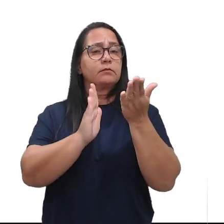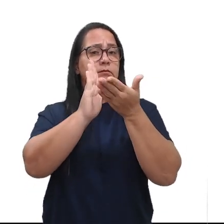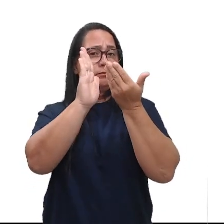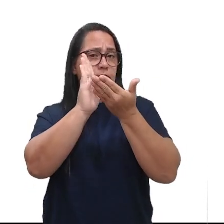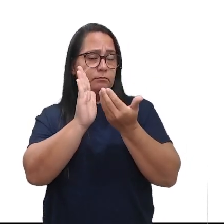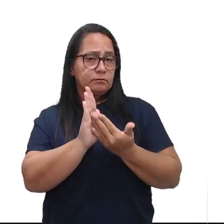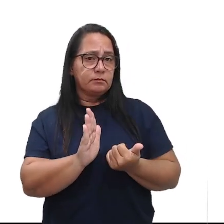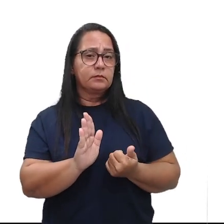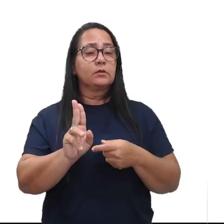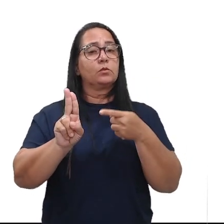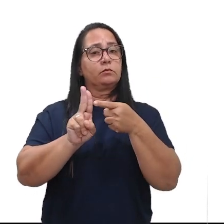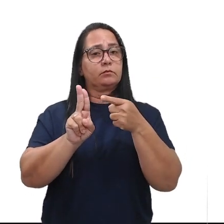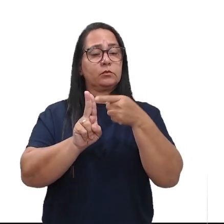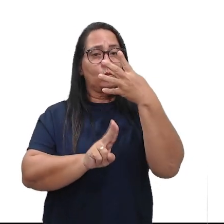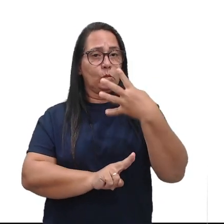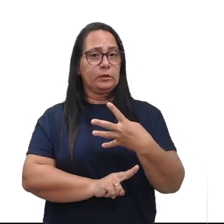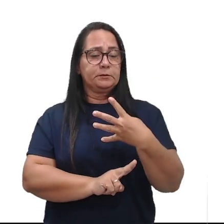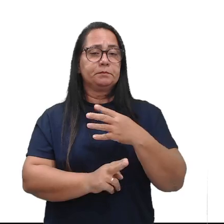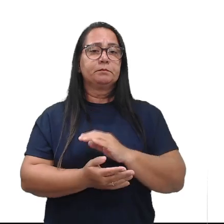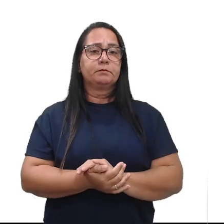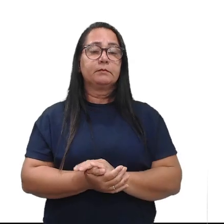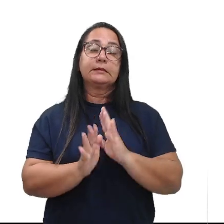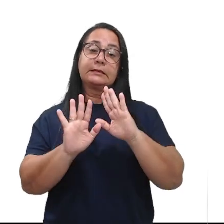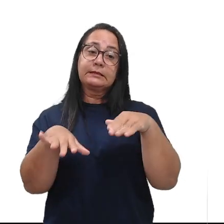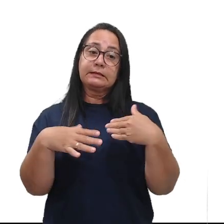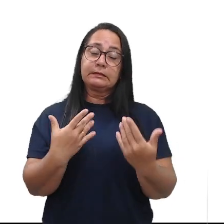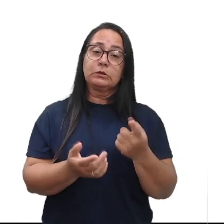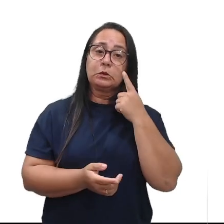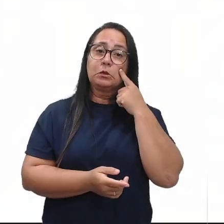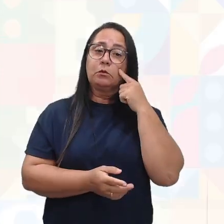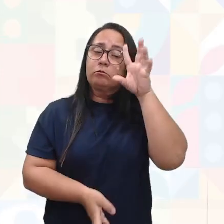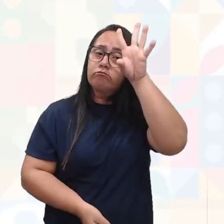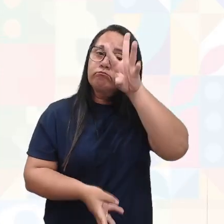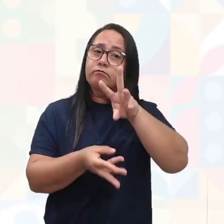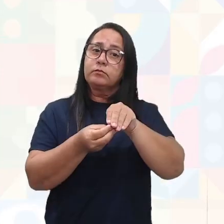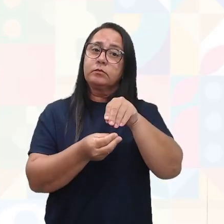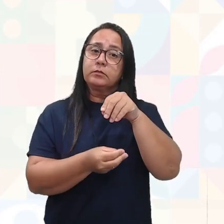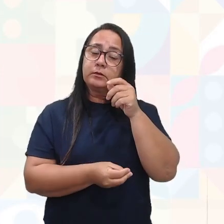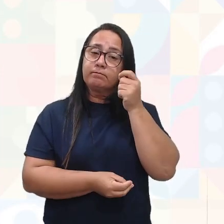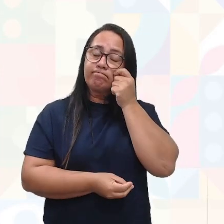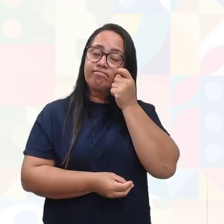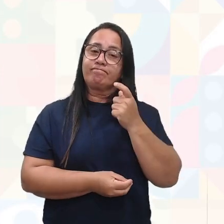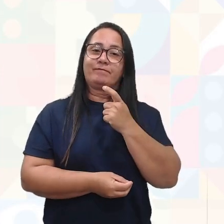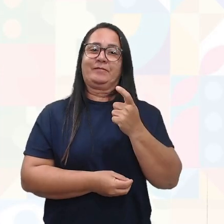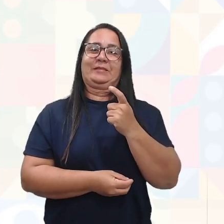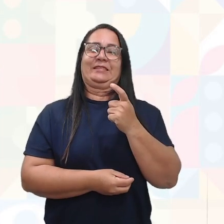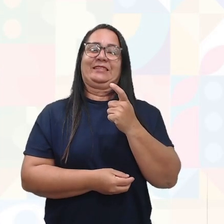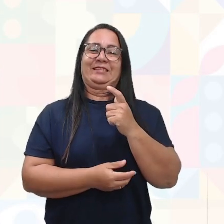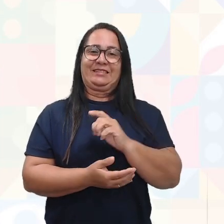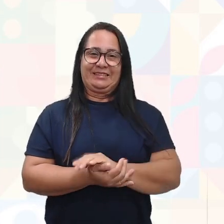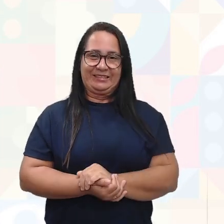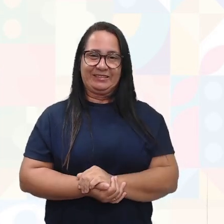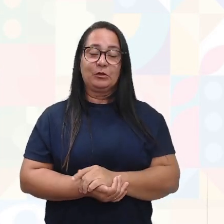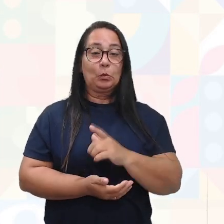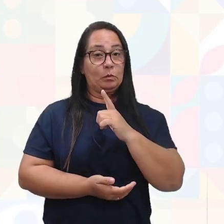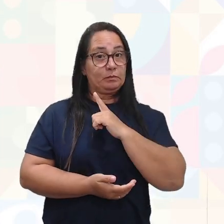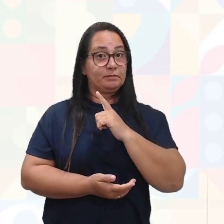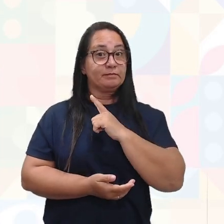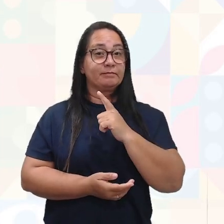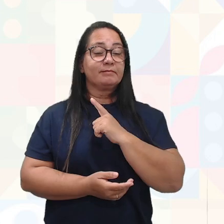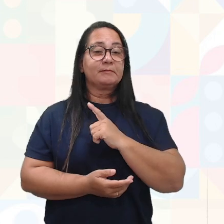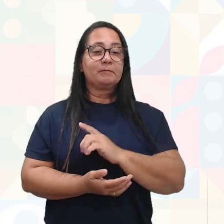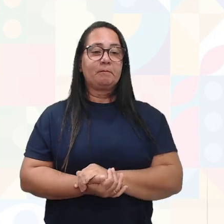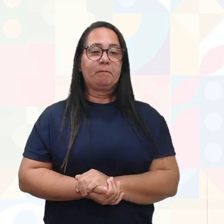Na unidade 4 do seu e-book. Então, eu trouxe esse resumo para você ficar, aspas, ligado no que está por